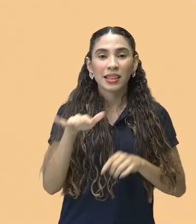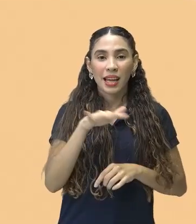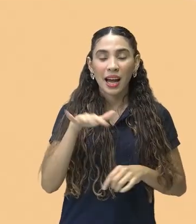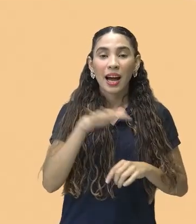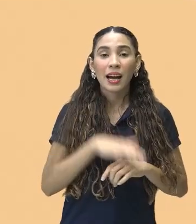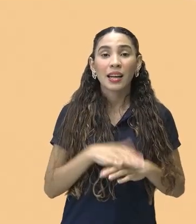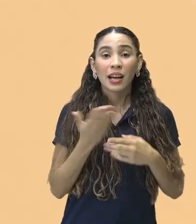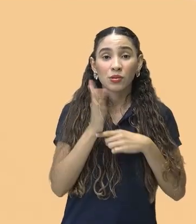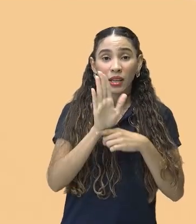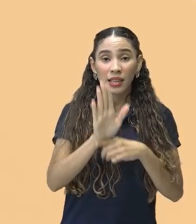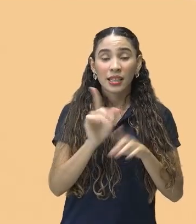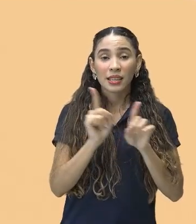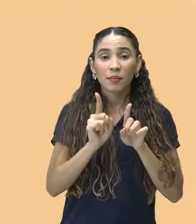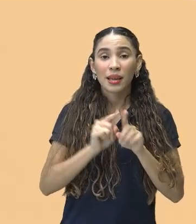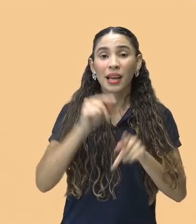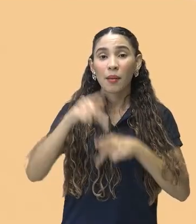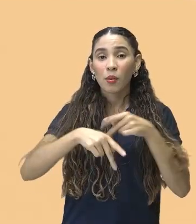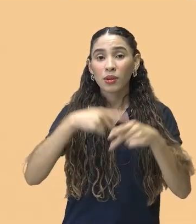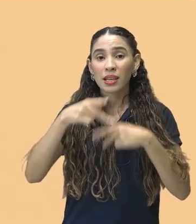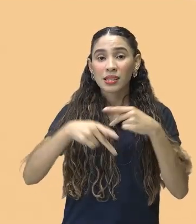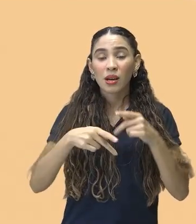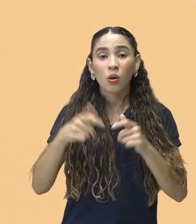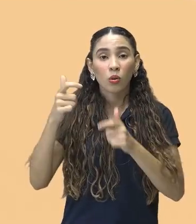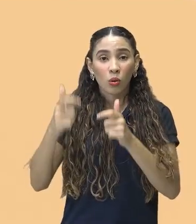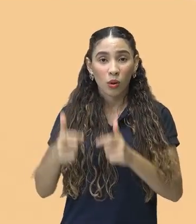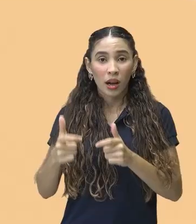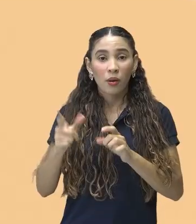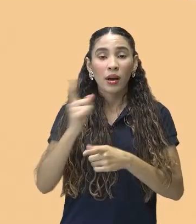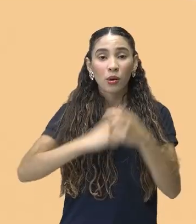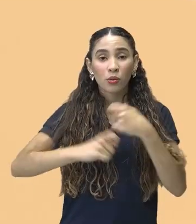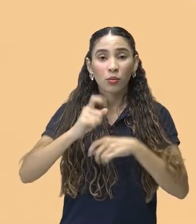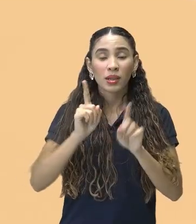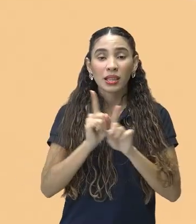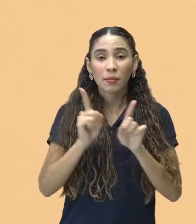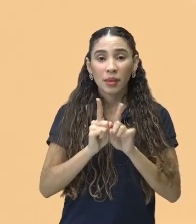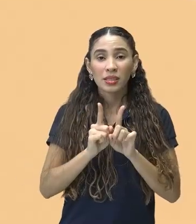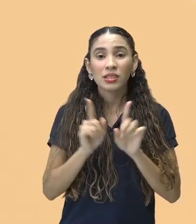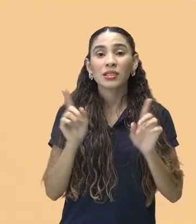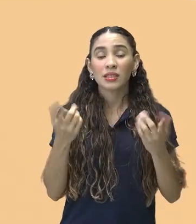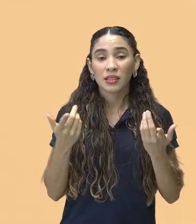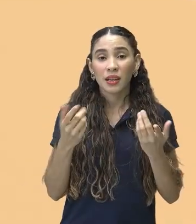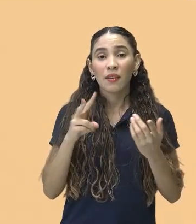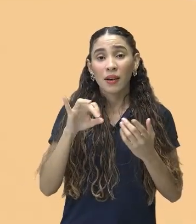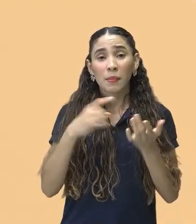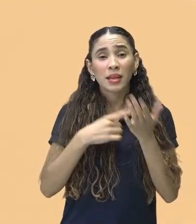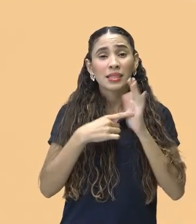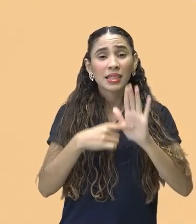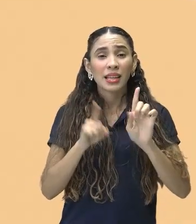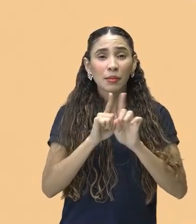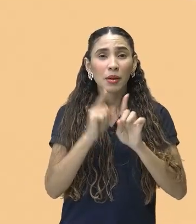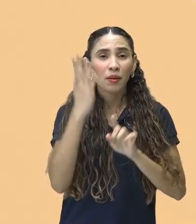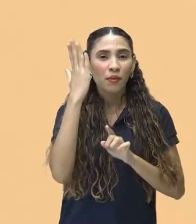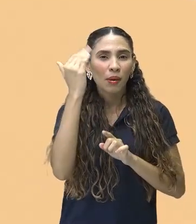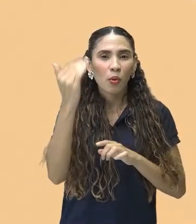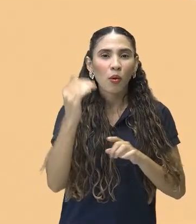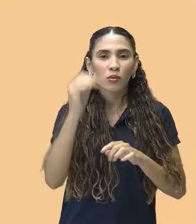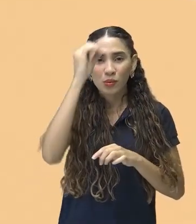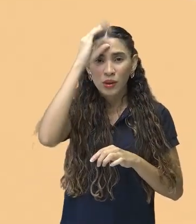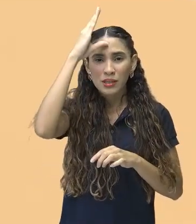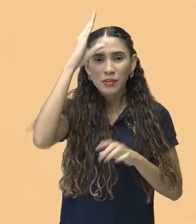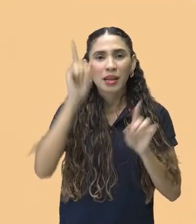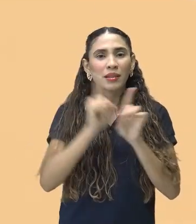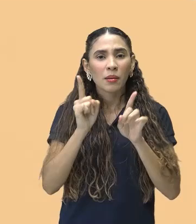região, ajudaria a população local economicamente falando, traria o famoso e